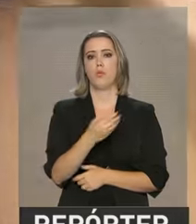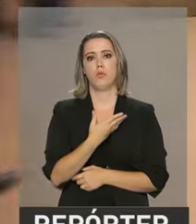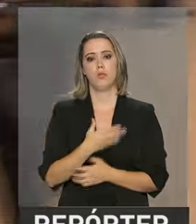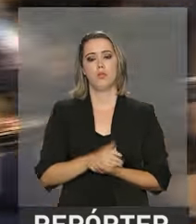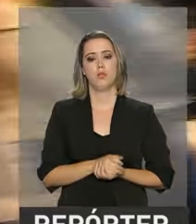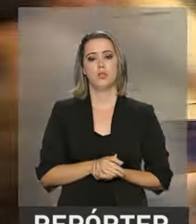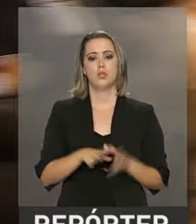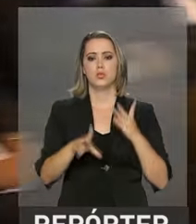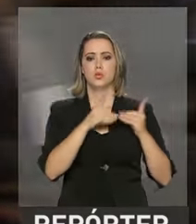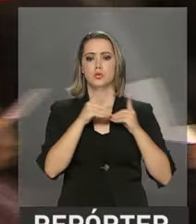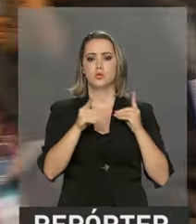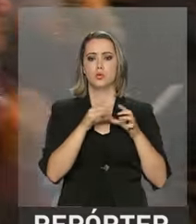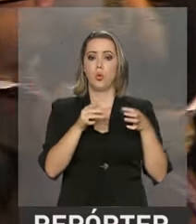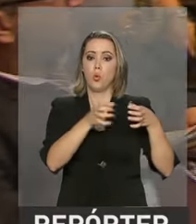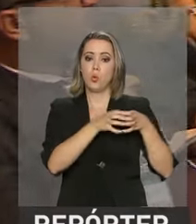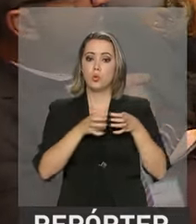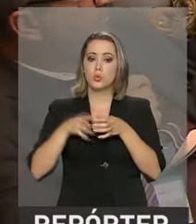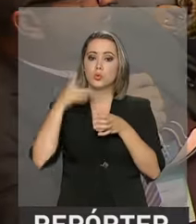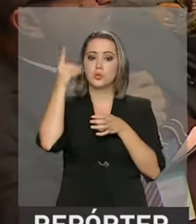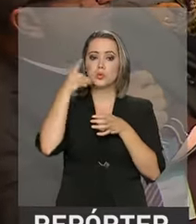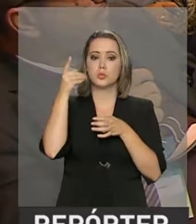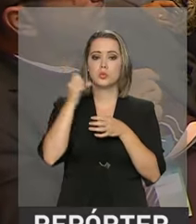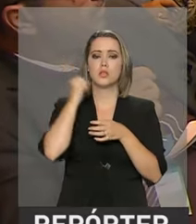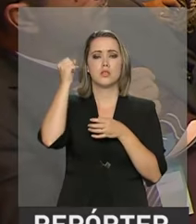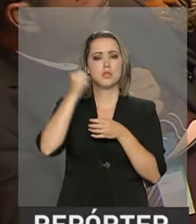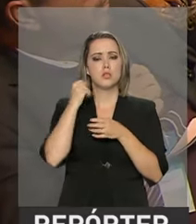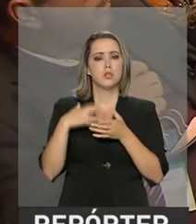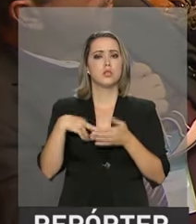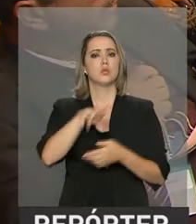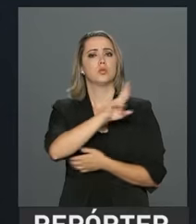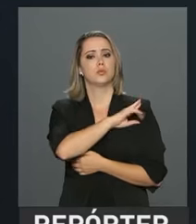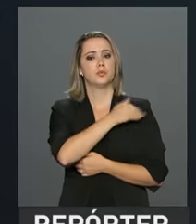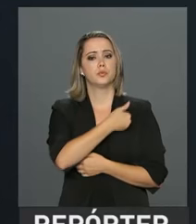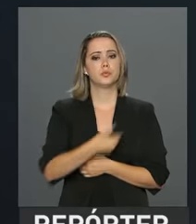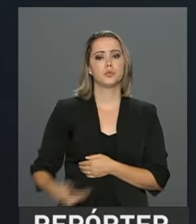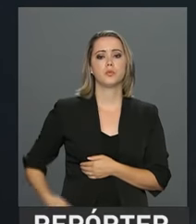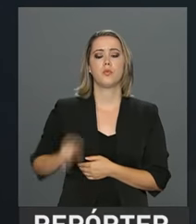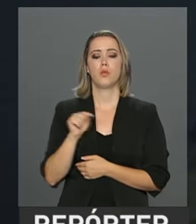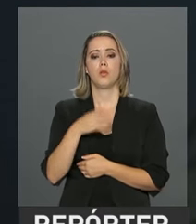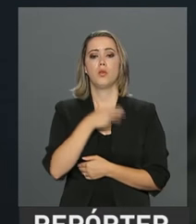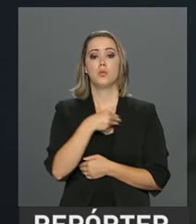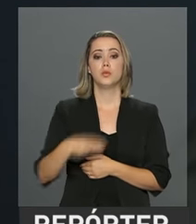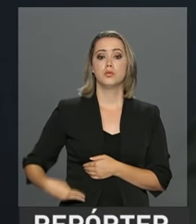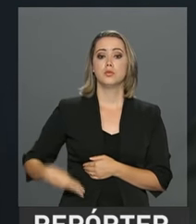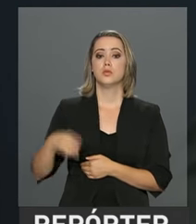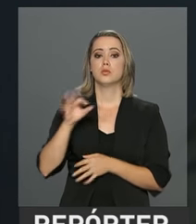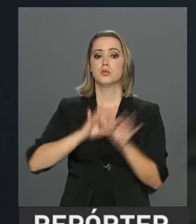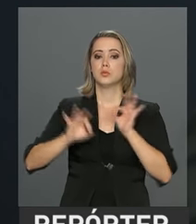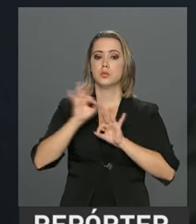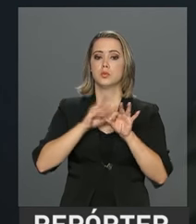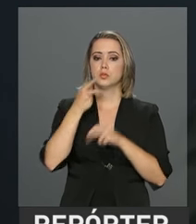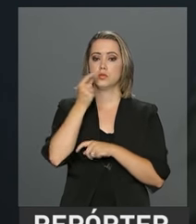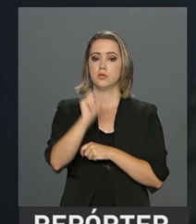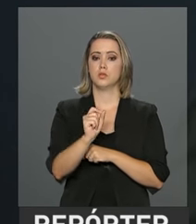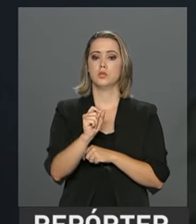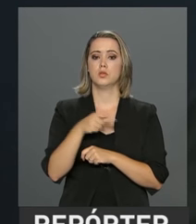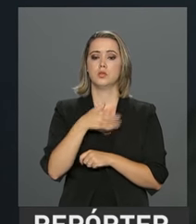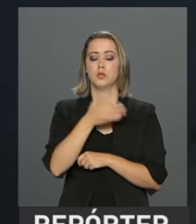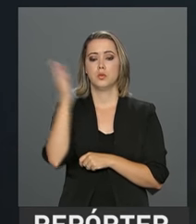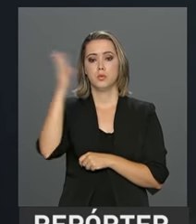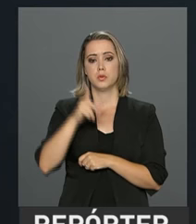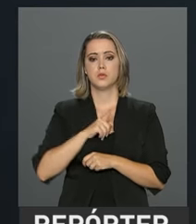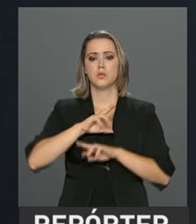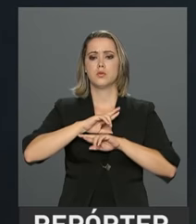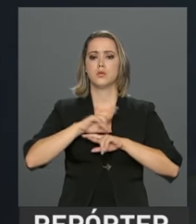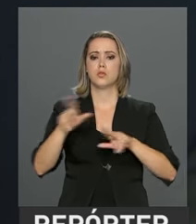o debate reuniu parlamentares técnicos representantes do governo o ministro do planejamento disse que o brasil tem uma série de